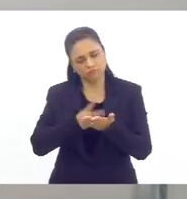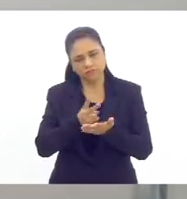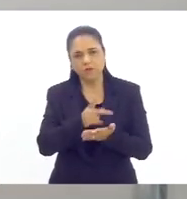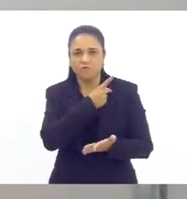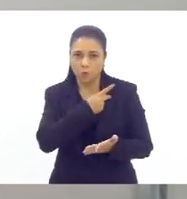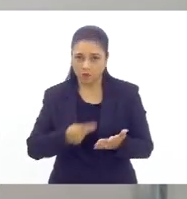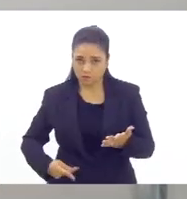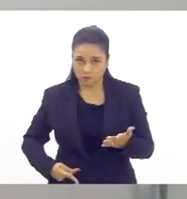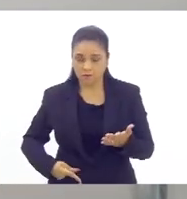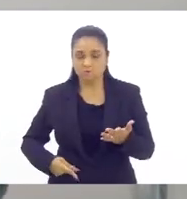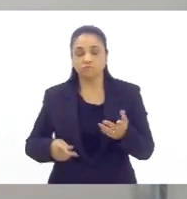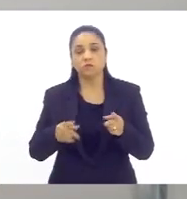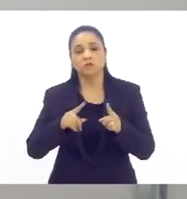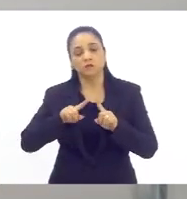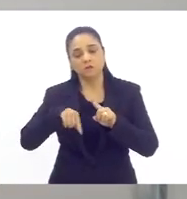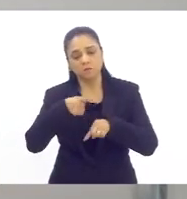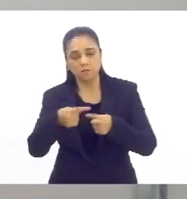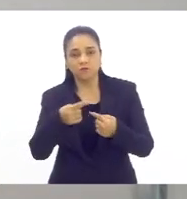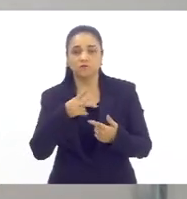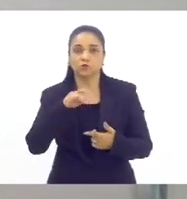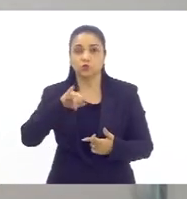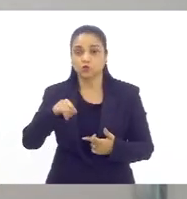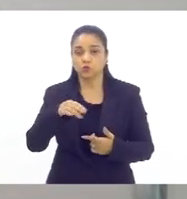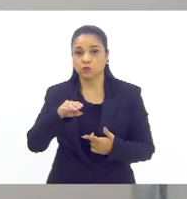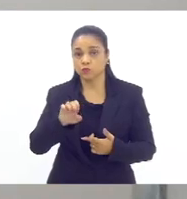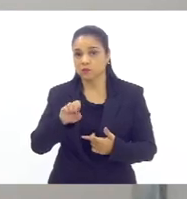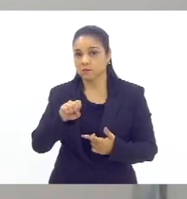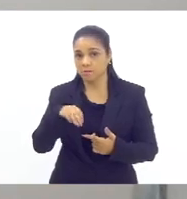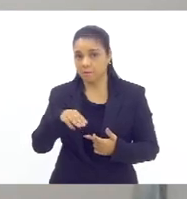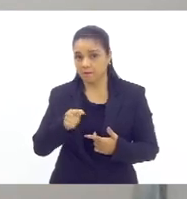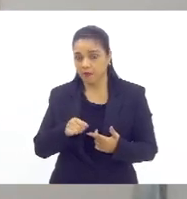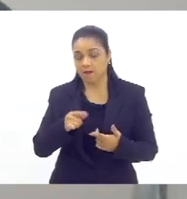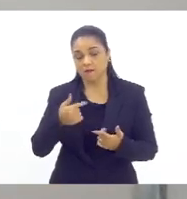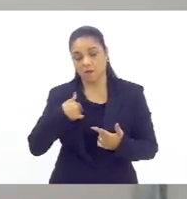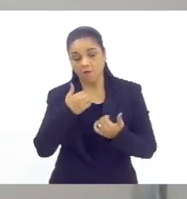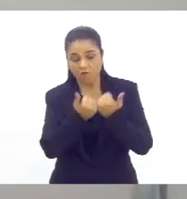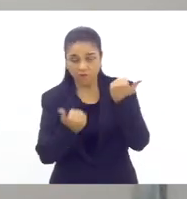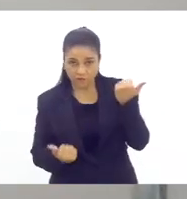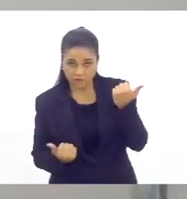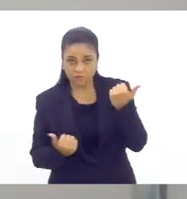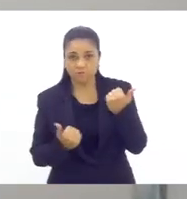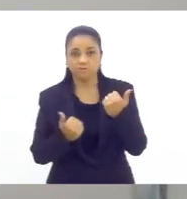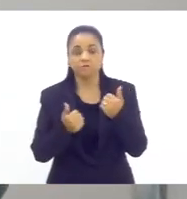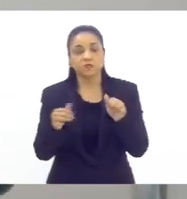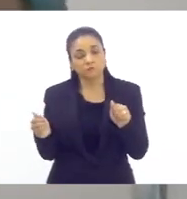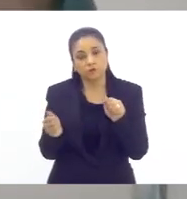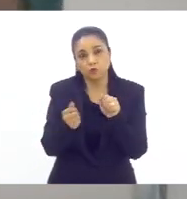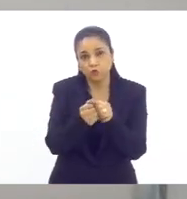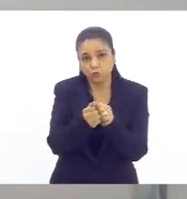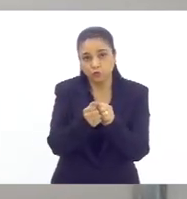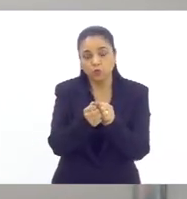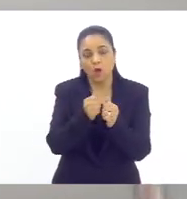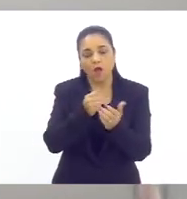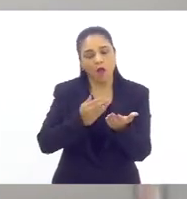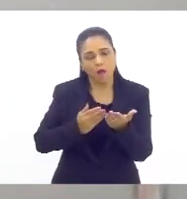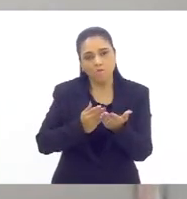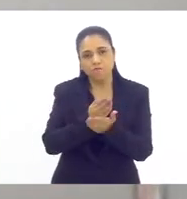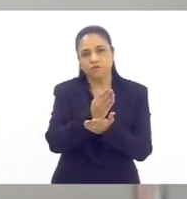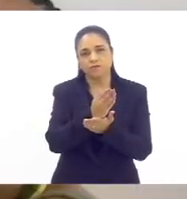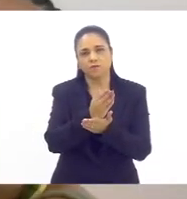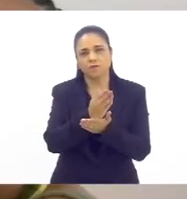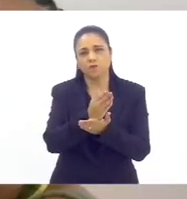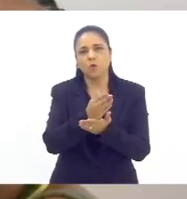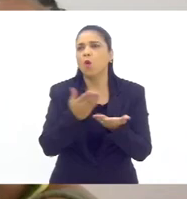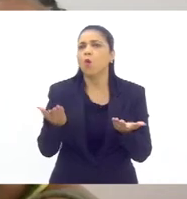eu sou vice-presidente como a comissão do compras não estava ainda instalada a gente fez conjunta né Nós aprovamos ontem